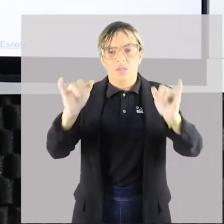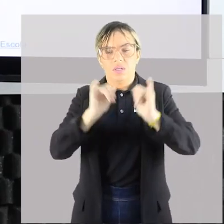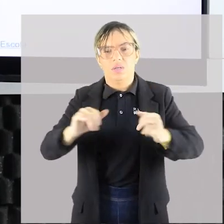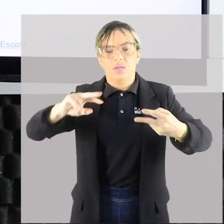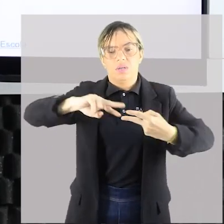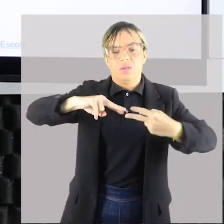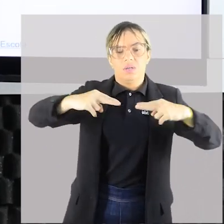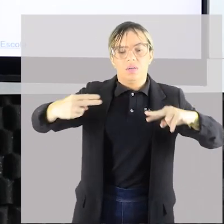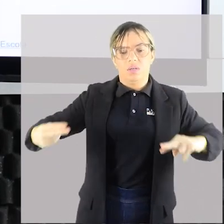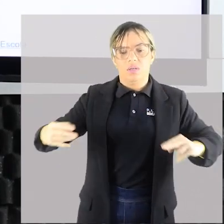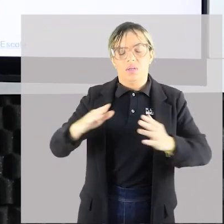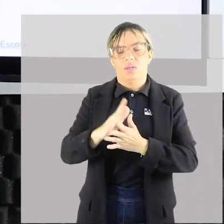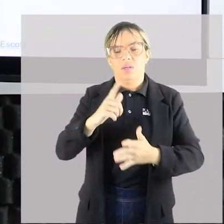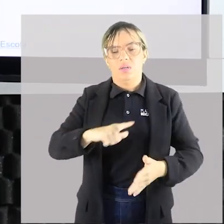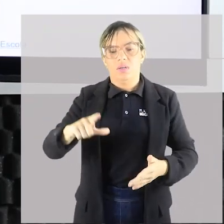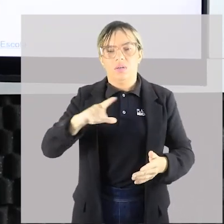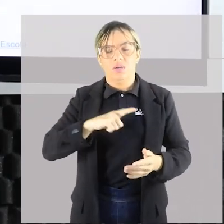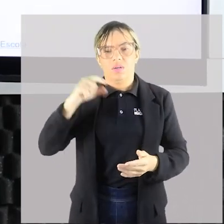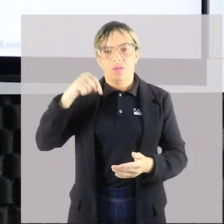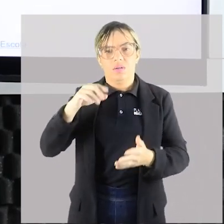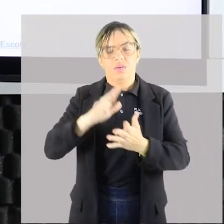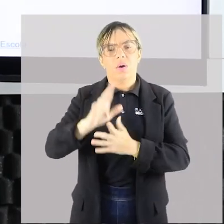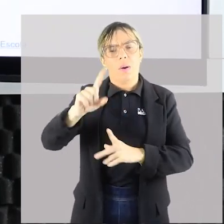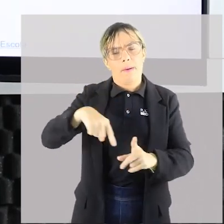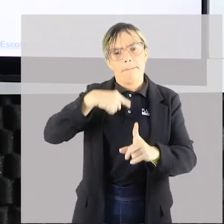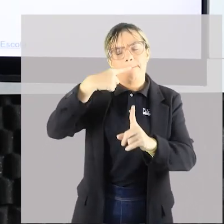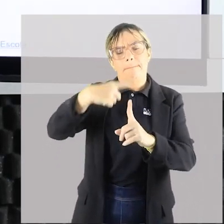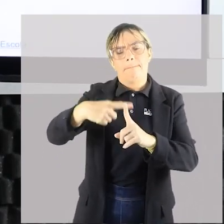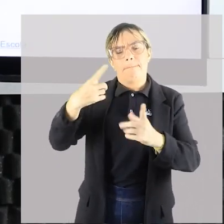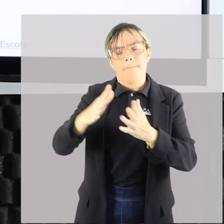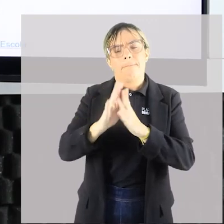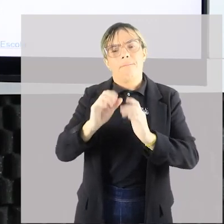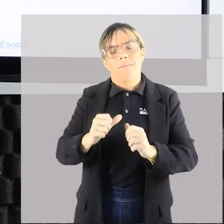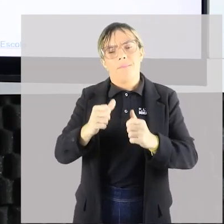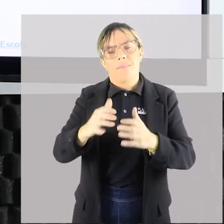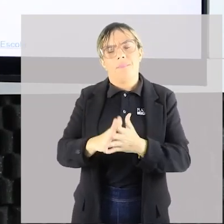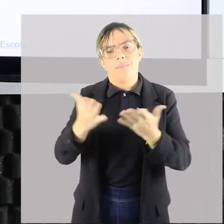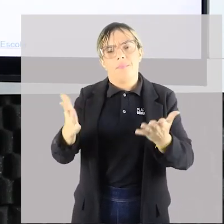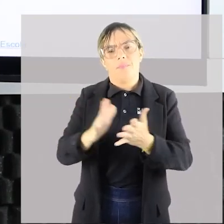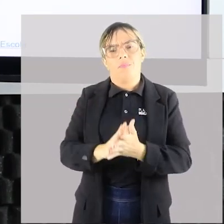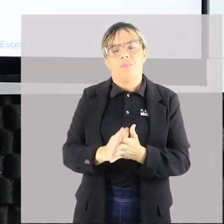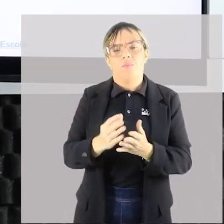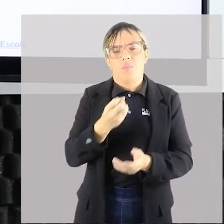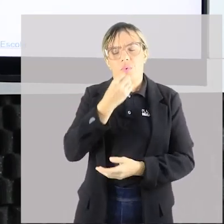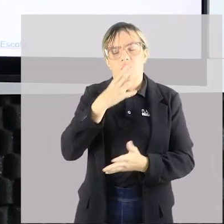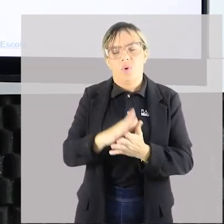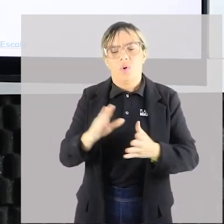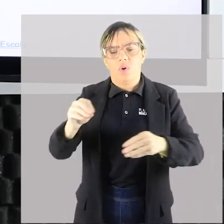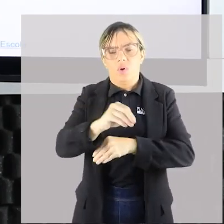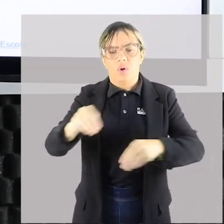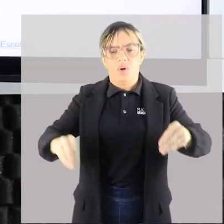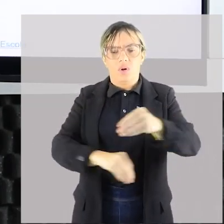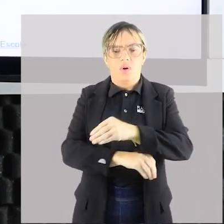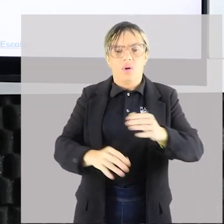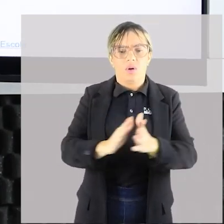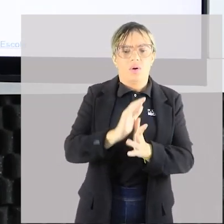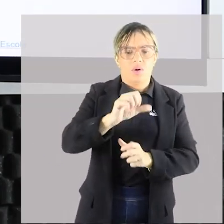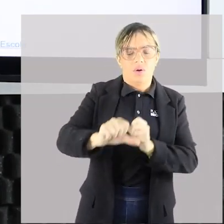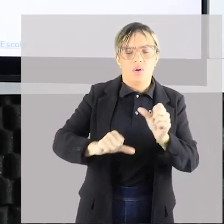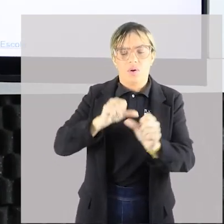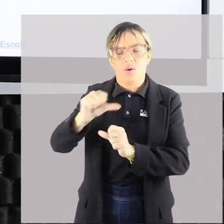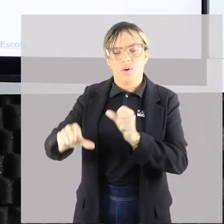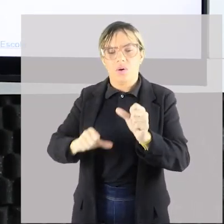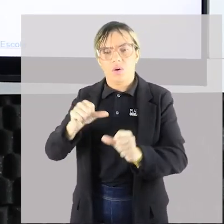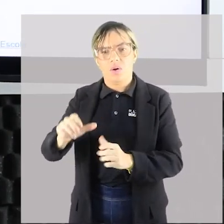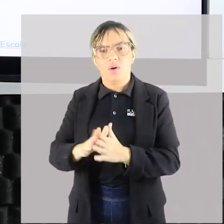se existe uma troca, isso já é um ponto positivo, né? Porque toda vez que a gente troca, a gente muda, né? Então,